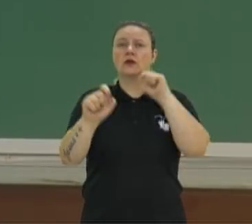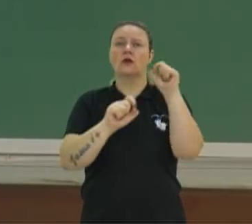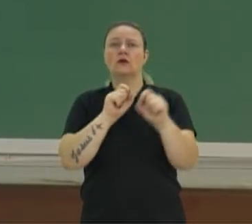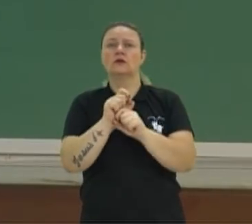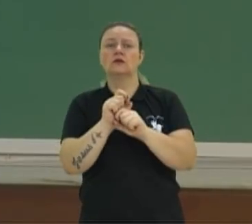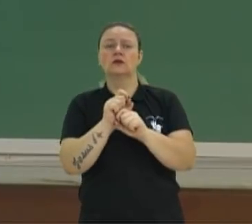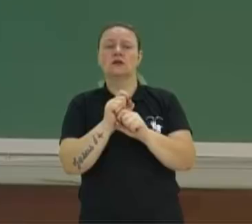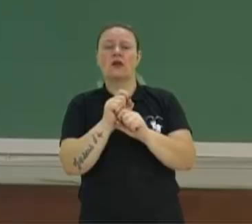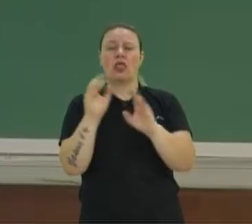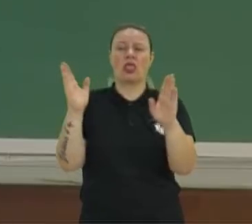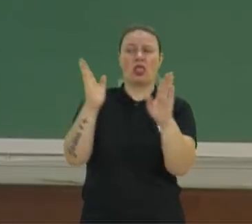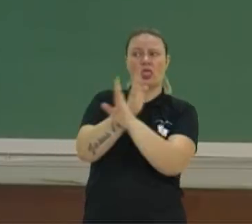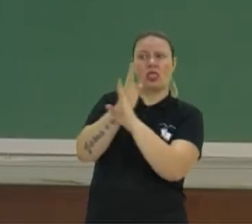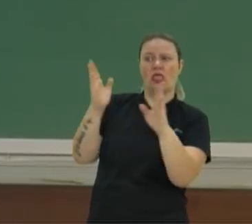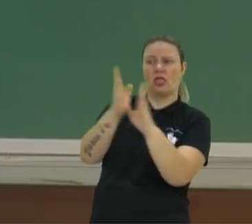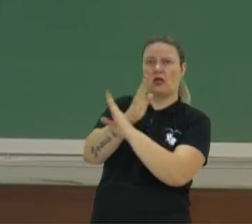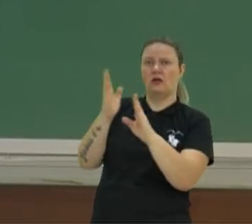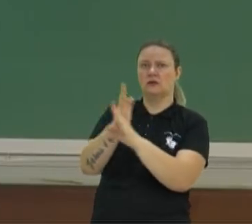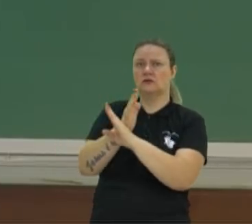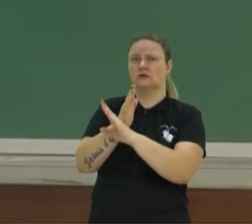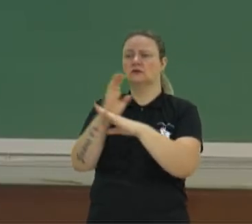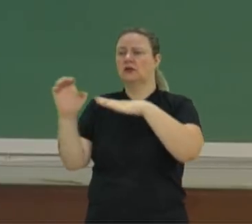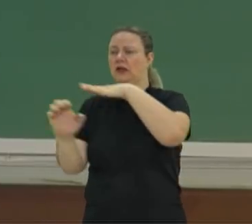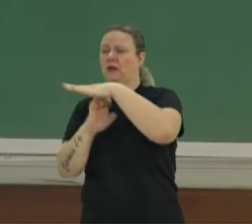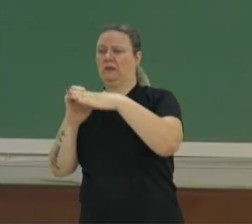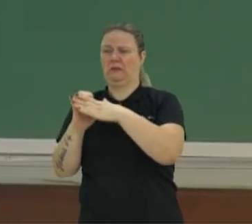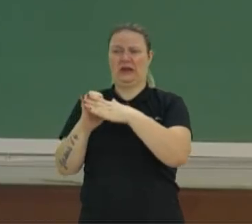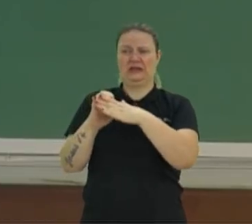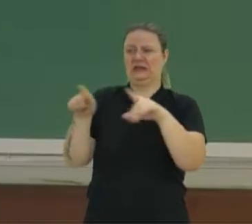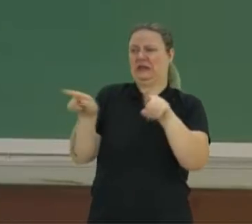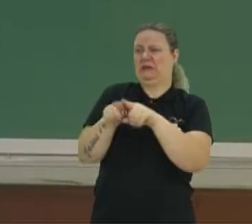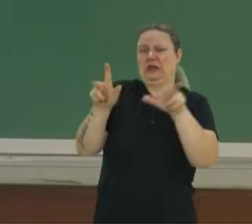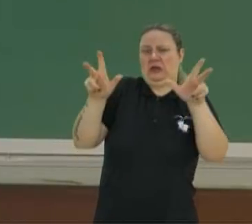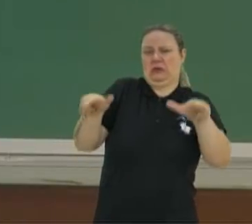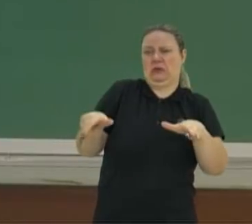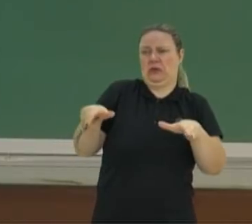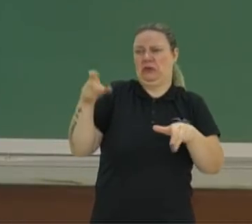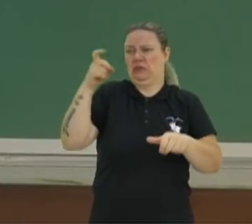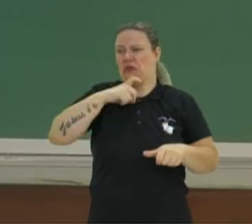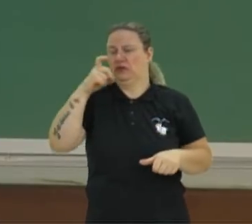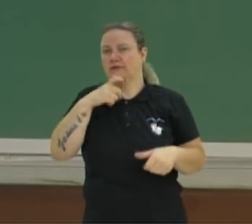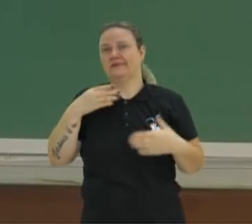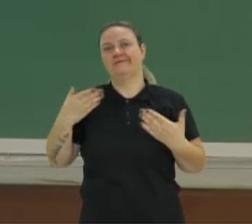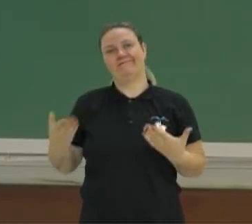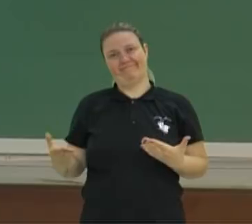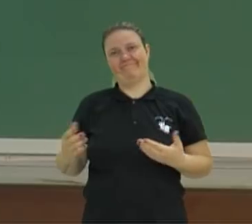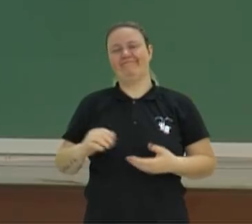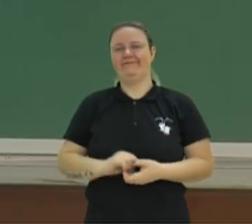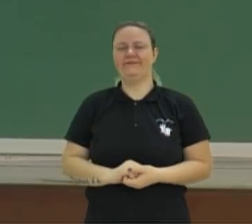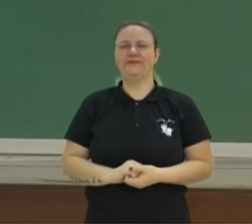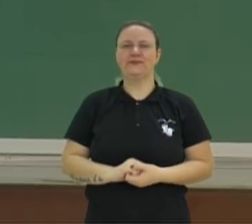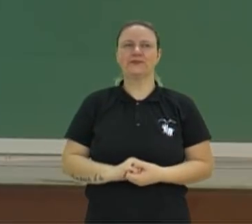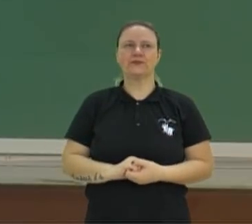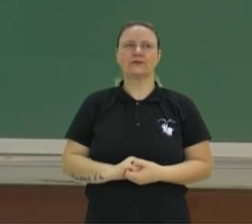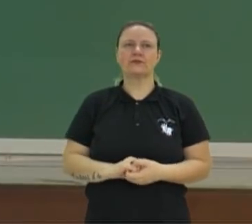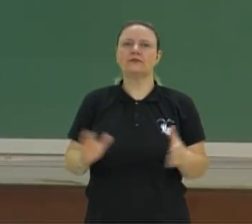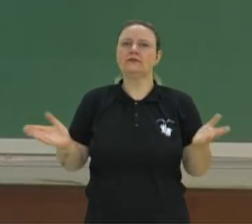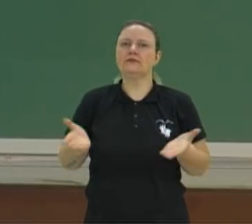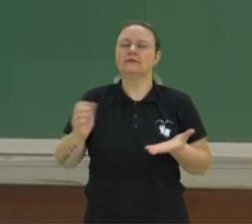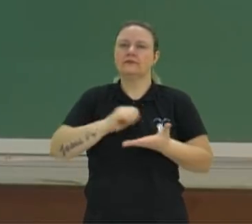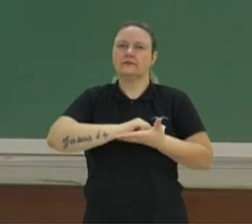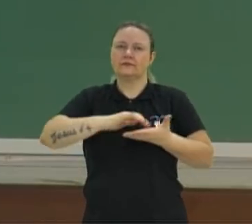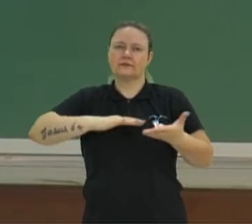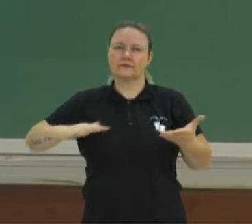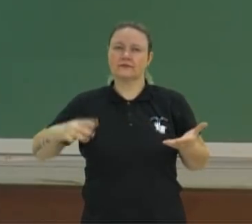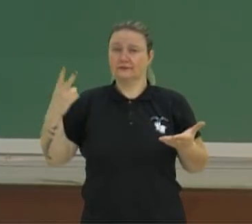os meios de comunicação. Então eles querem resgatar essa confiança nos meios que são confiáveis. Agora nós temos o